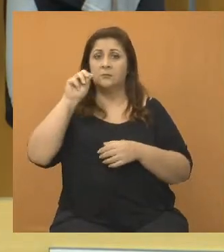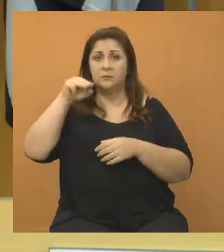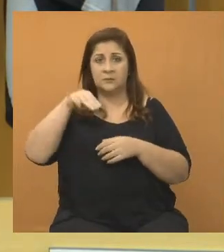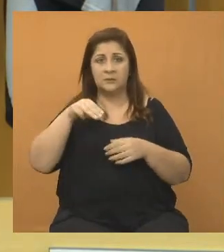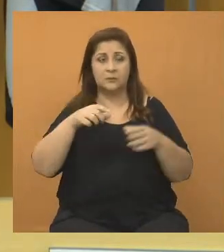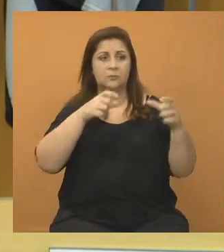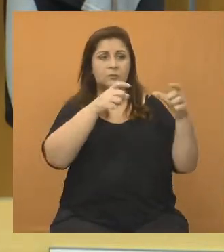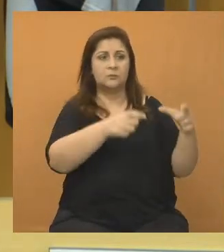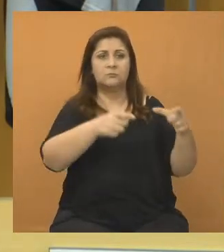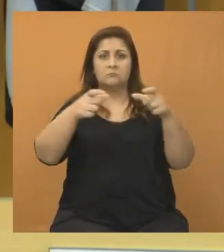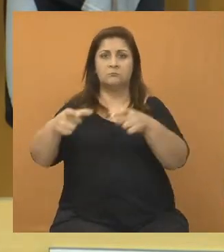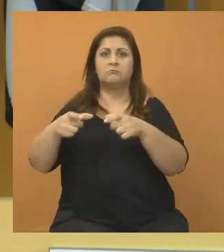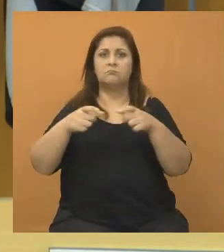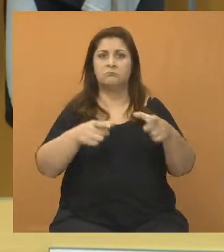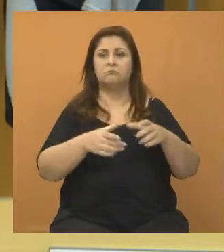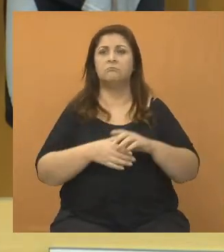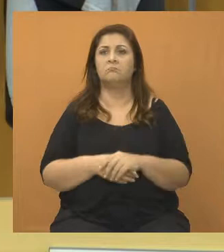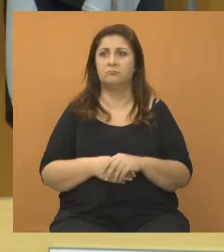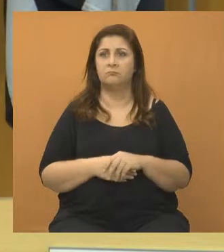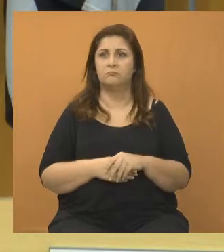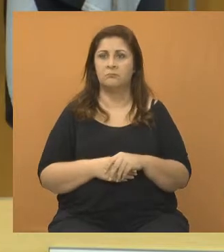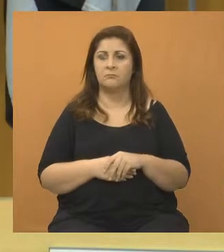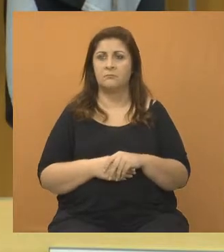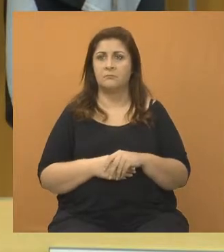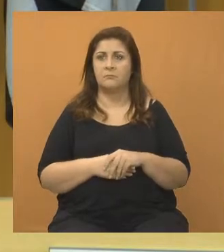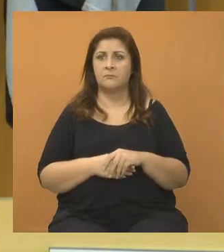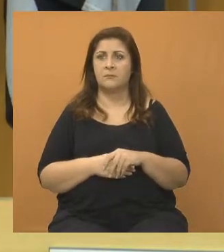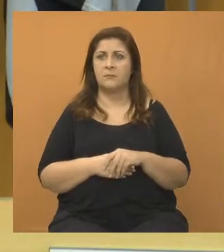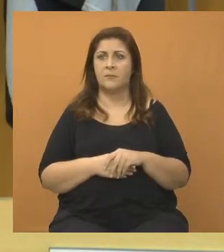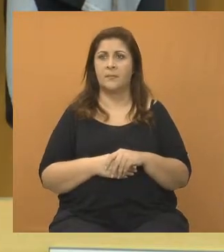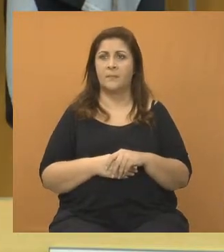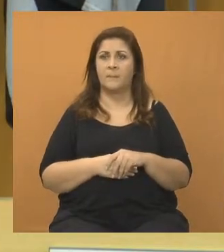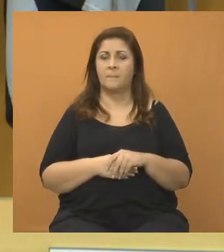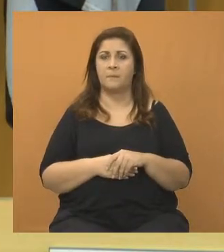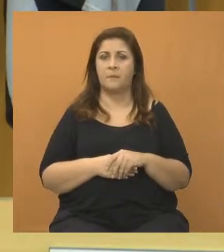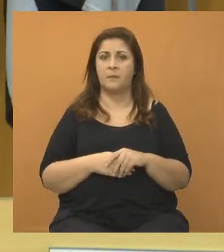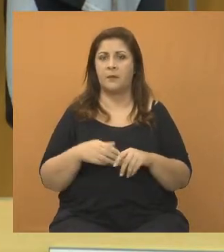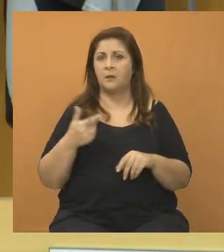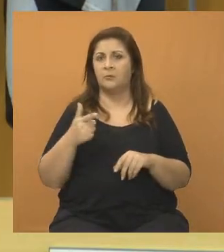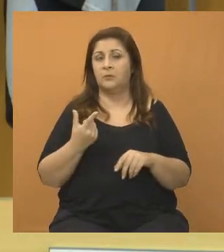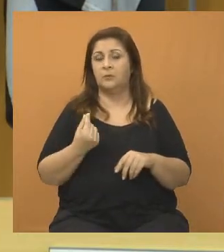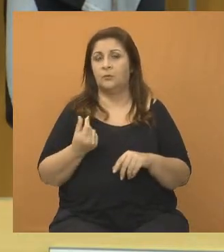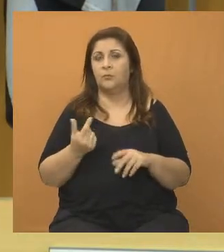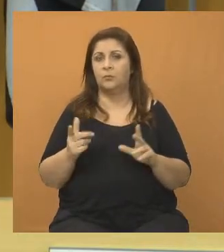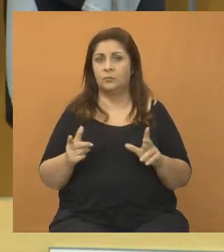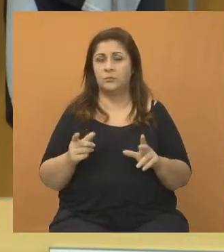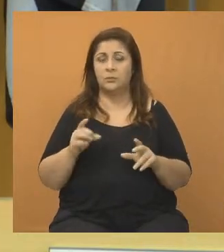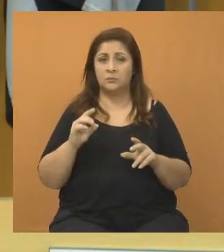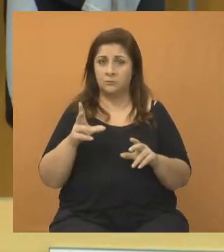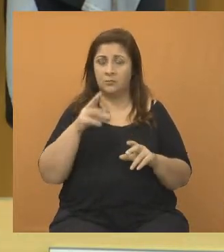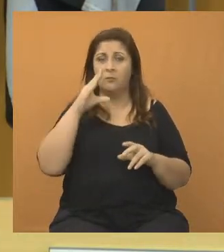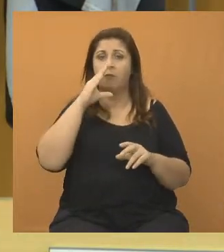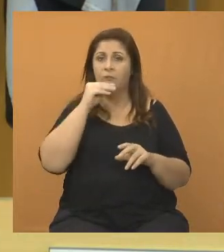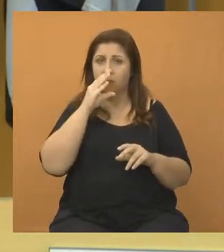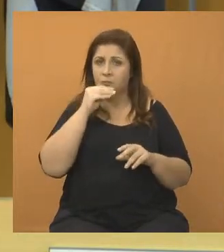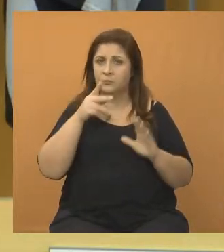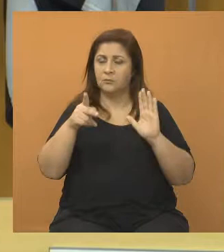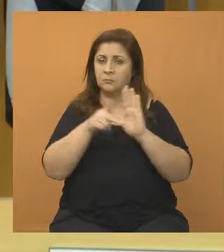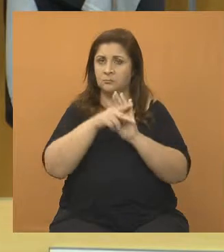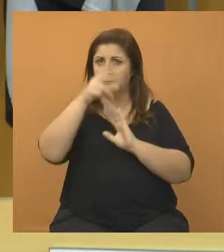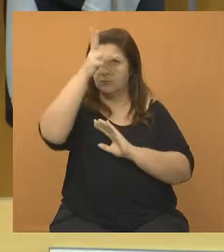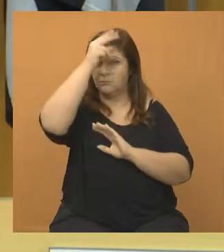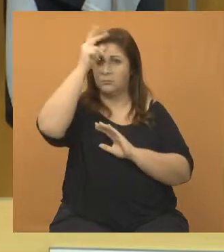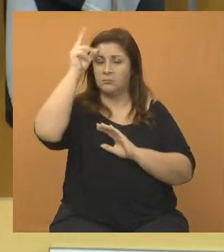sentido. Você criou, né, não tem custo, né, são funcionários da Secretaria de Governo que